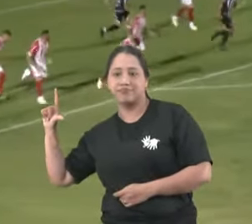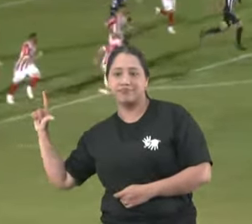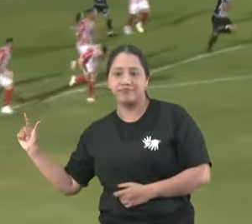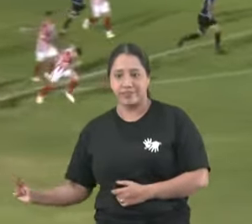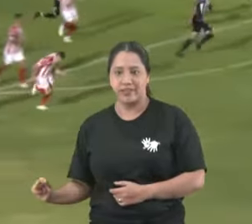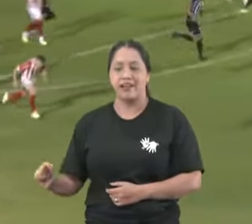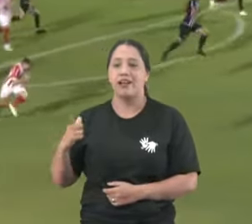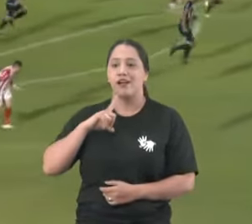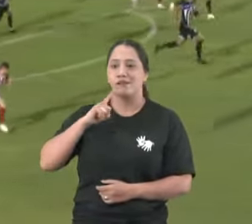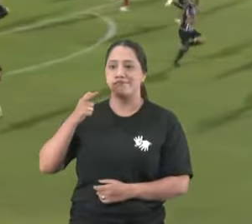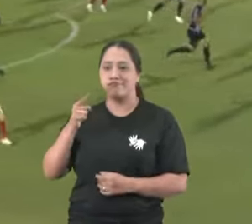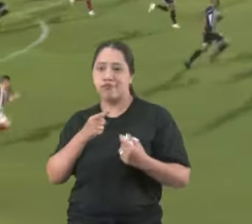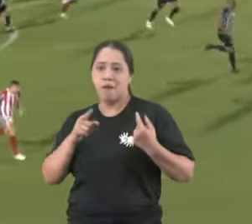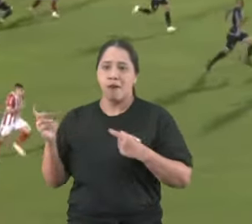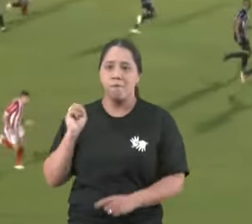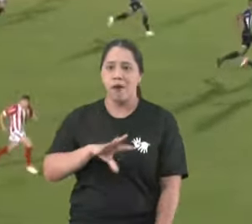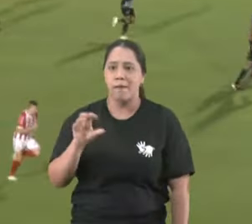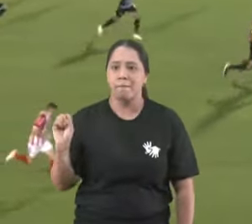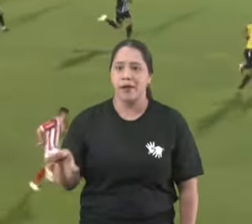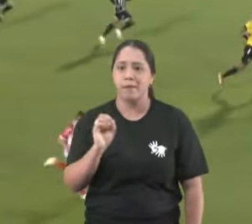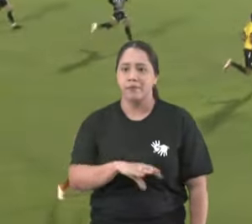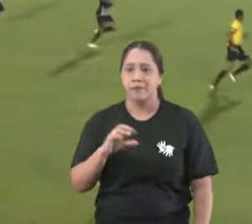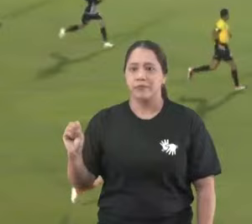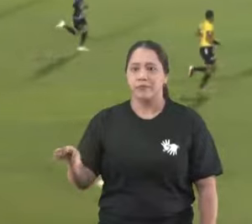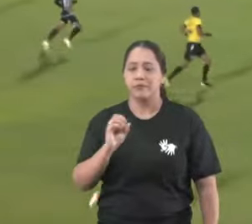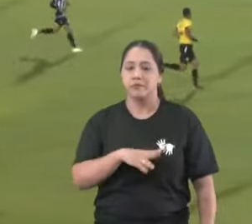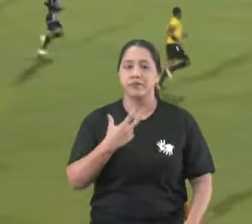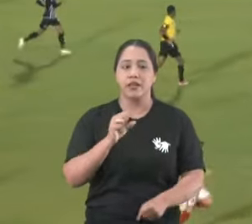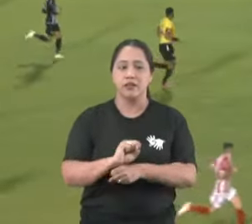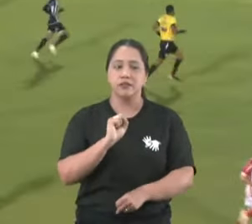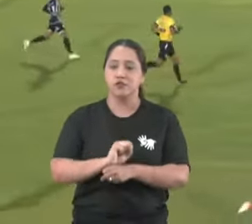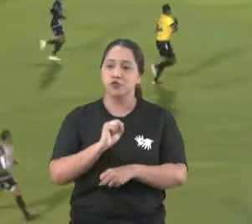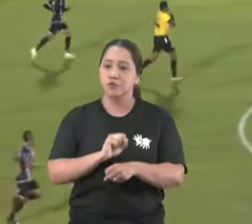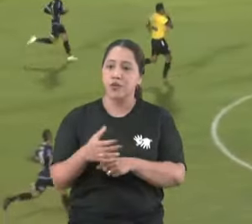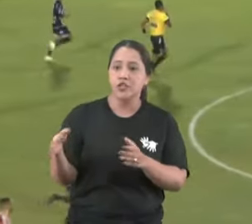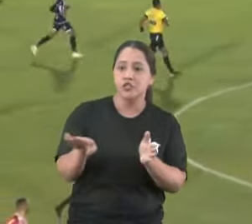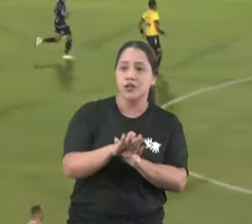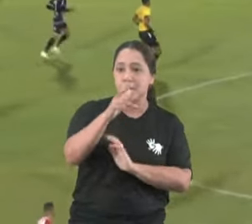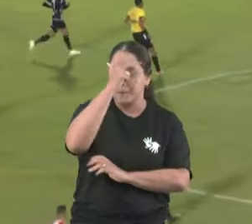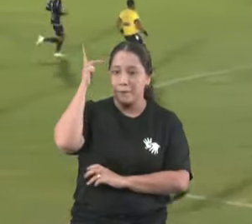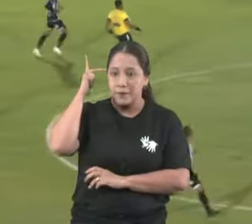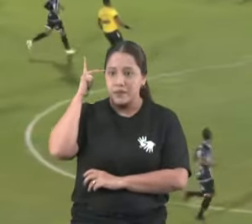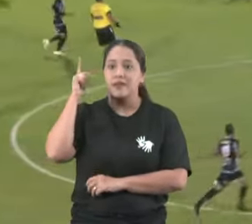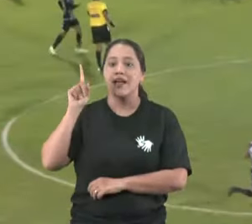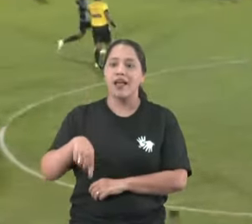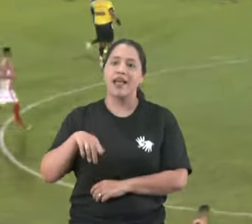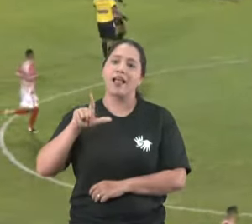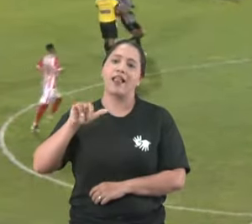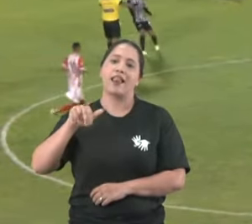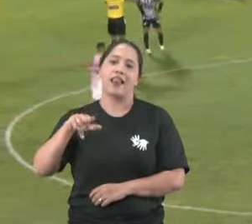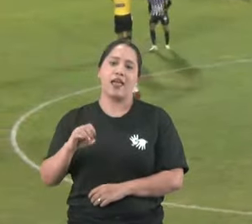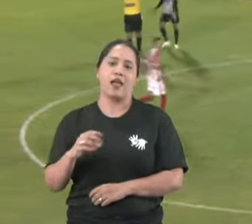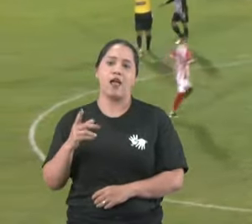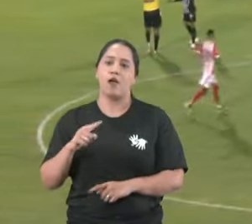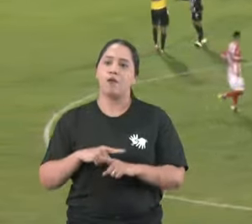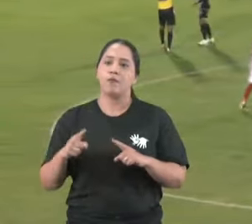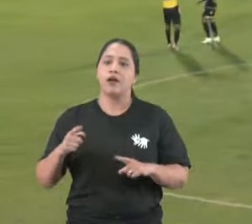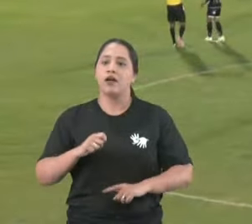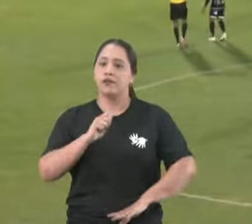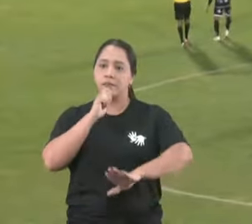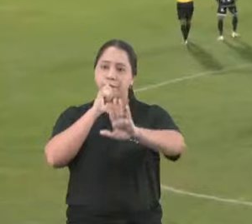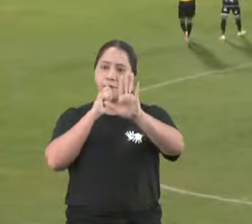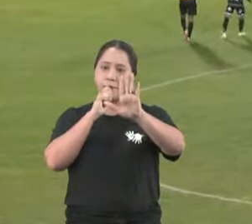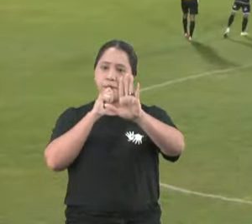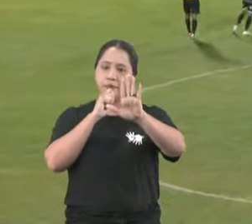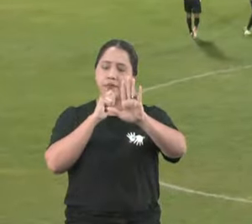Antes dele o Formiga, acelera o Formiga, espera chegar alguém para jogar com ele. Esse alguém é Léo Pereira, mas foi um osso, né? De